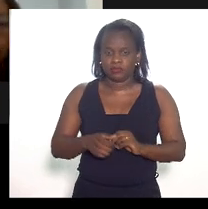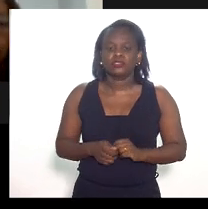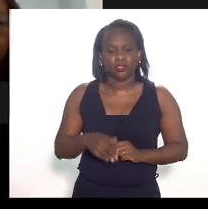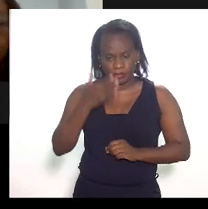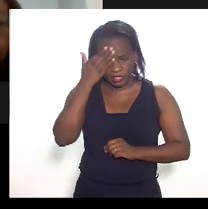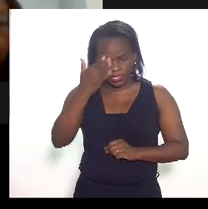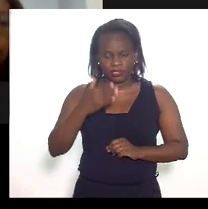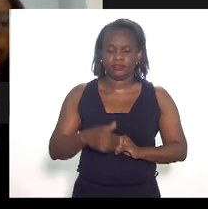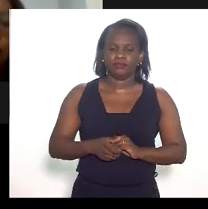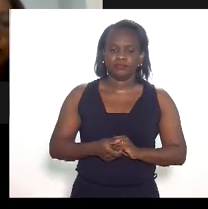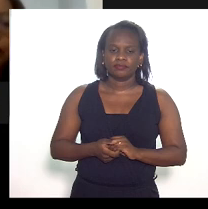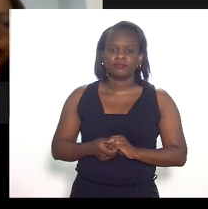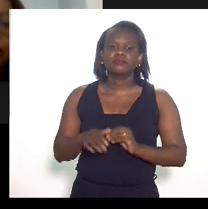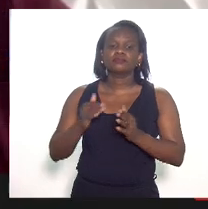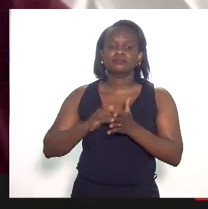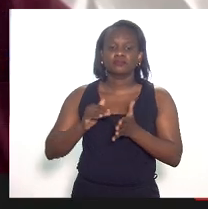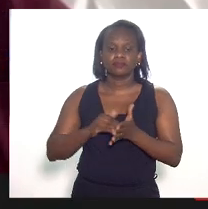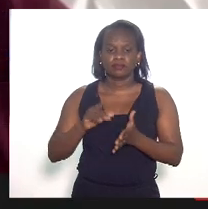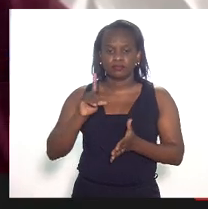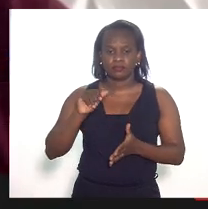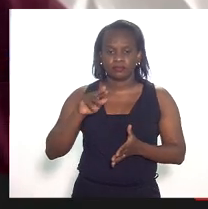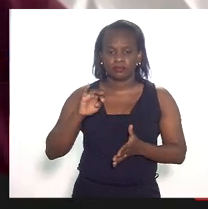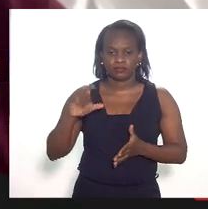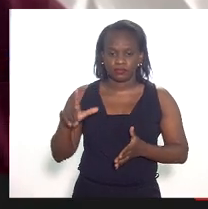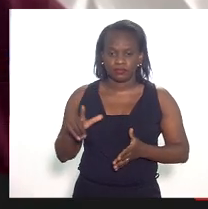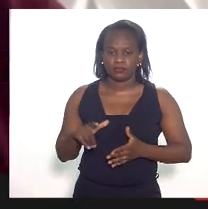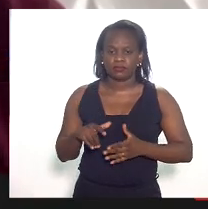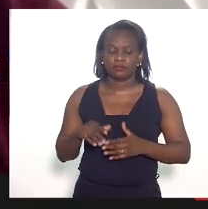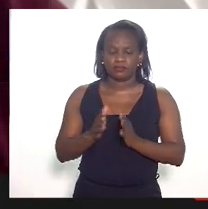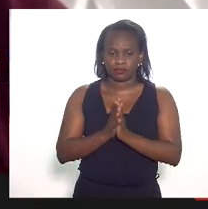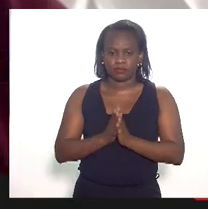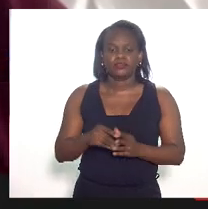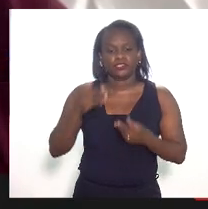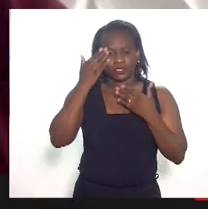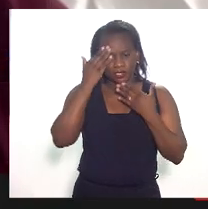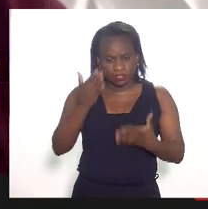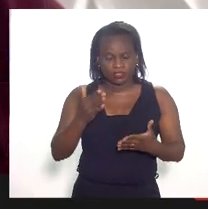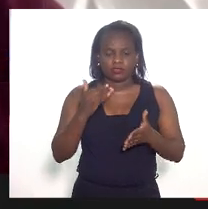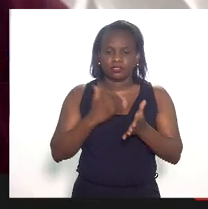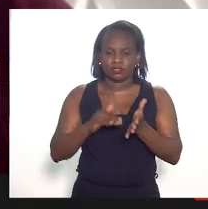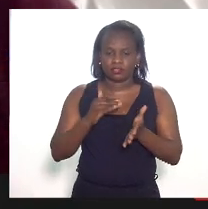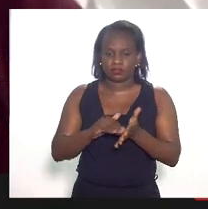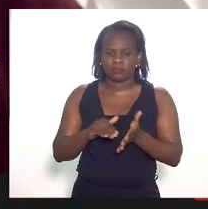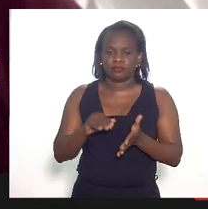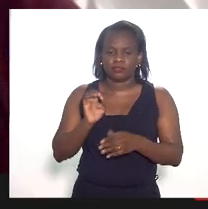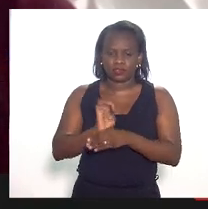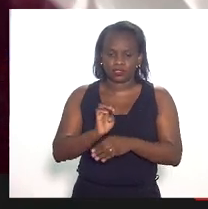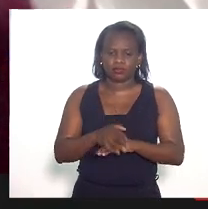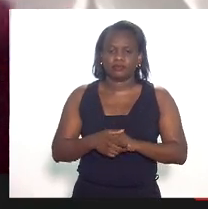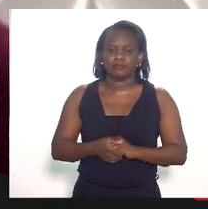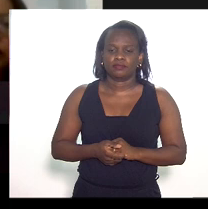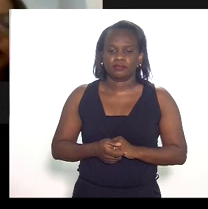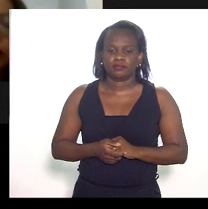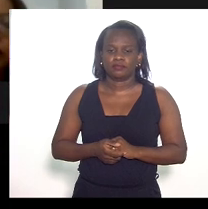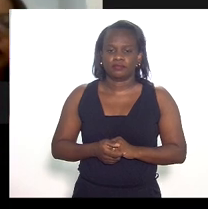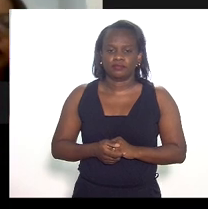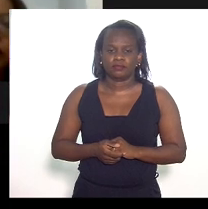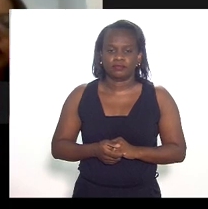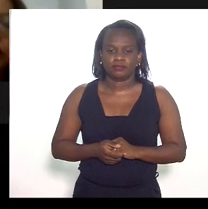Obrigado. Secretário Daniel Sanz, por favor. Agradecendo ao secretário estadual.